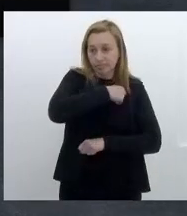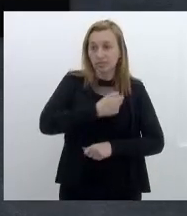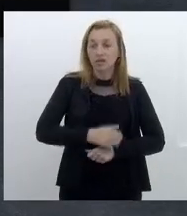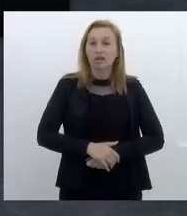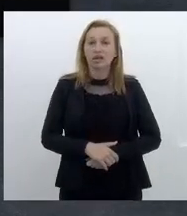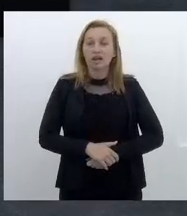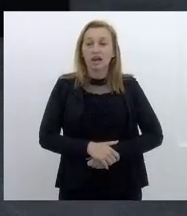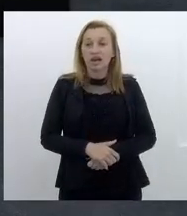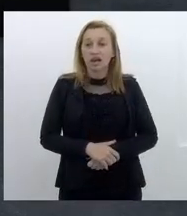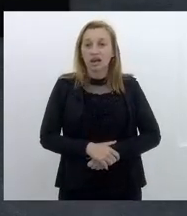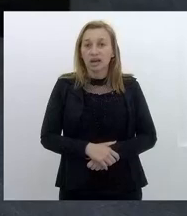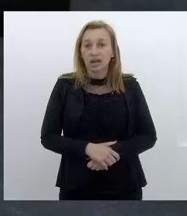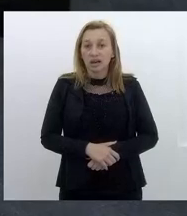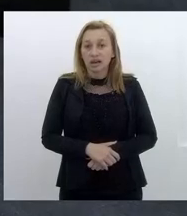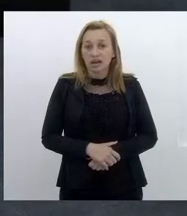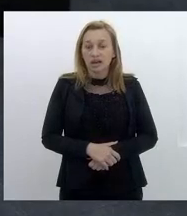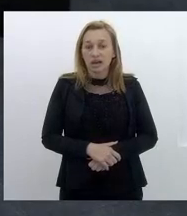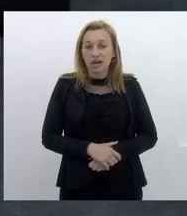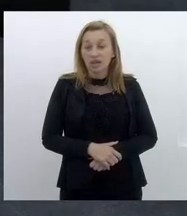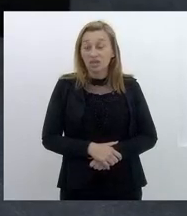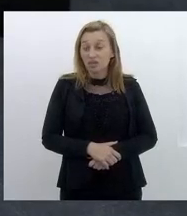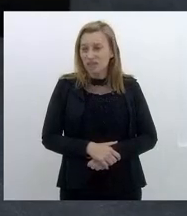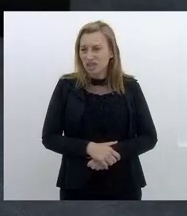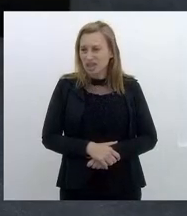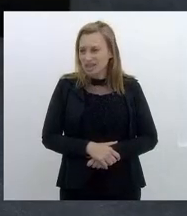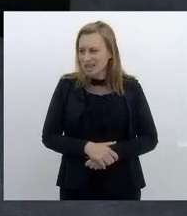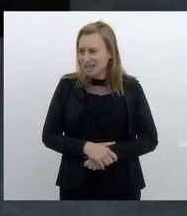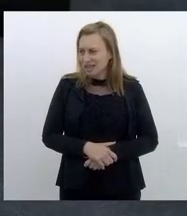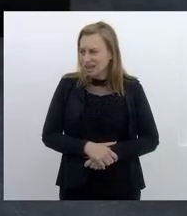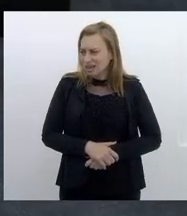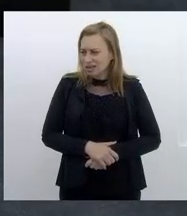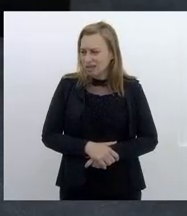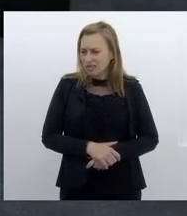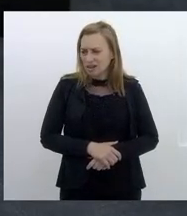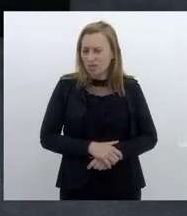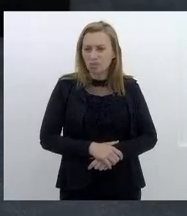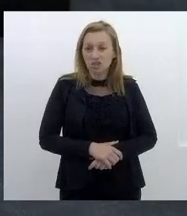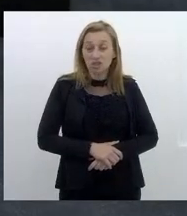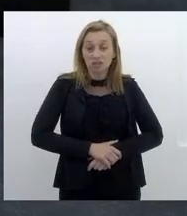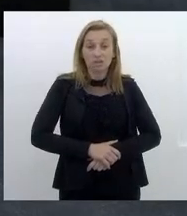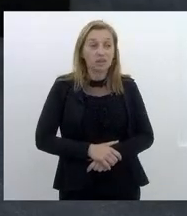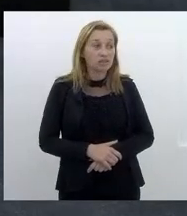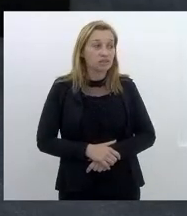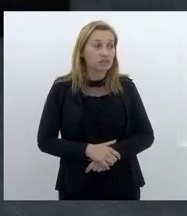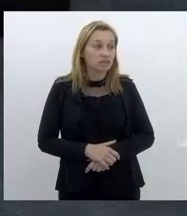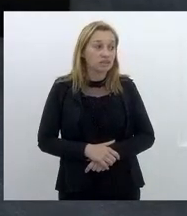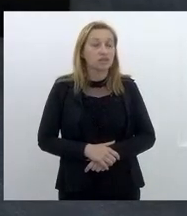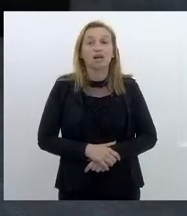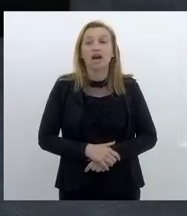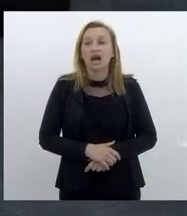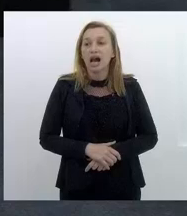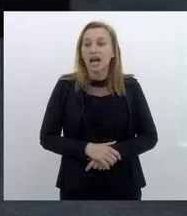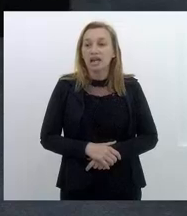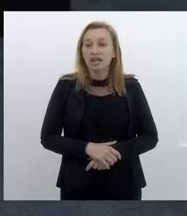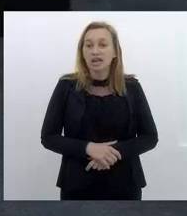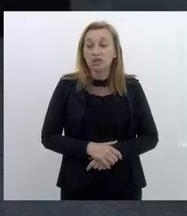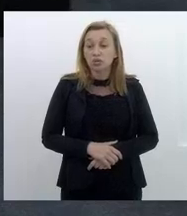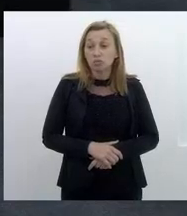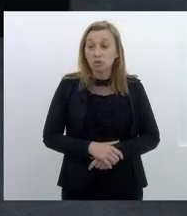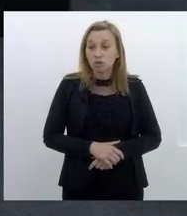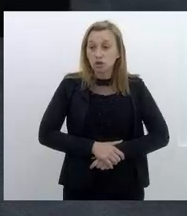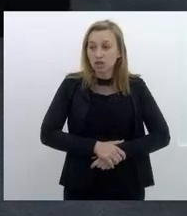né ah os policiais nas os servidores da Segurança Pública travam uma batalha diária